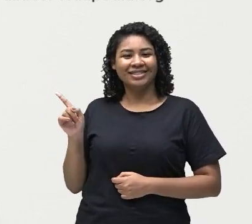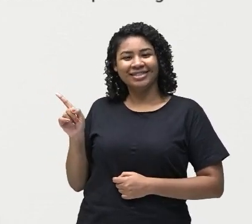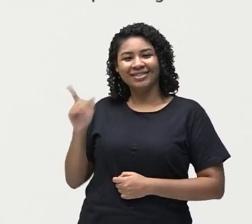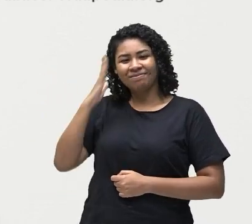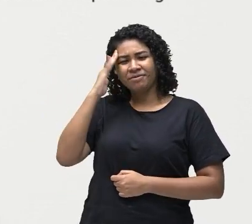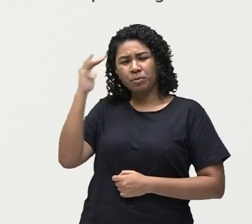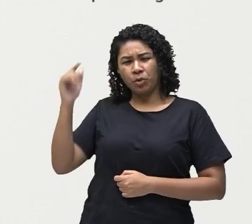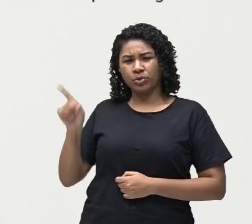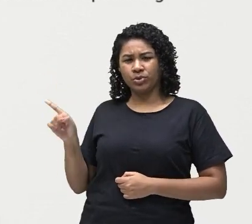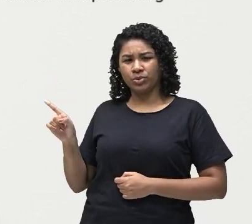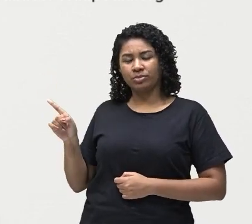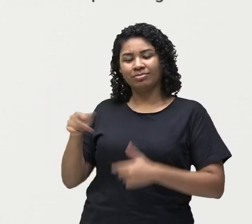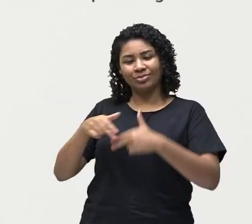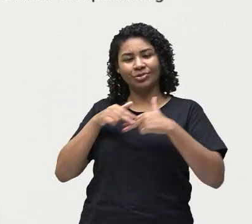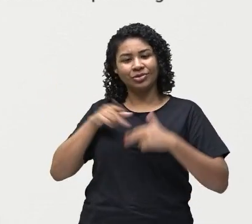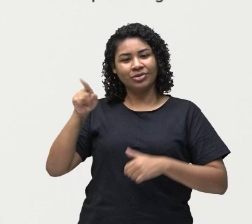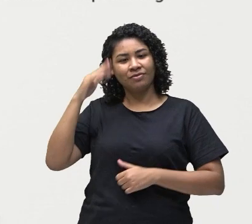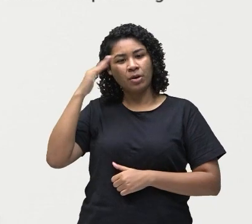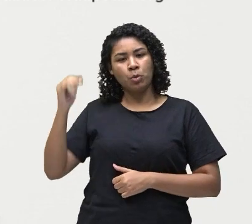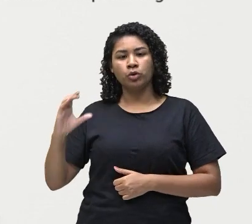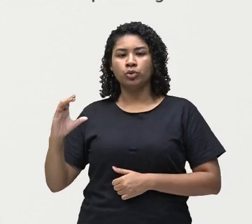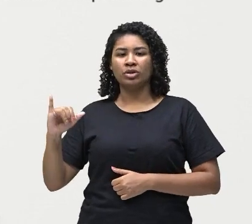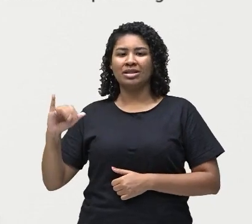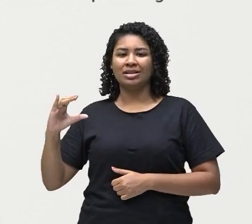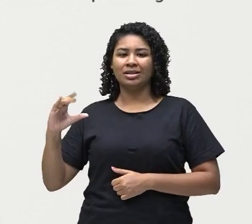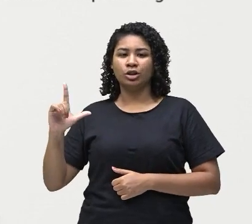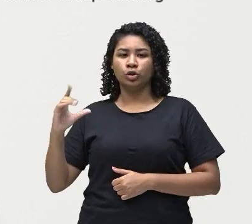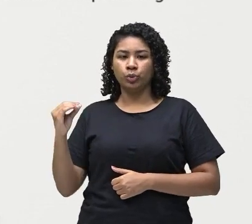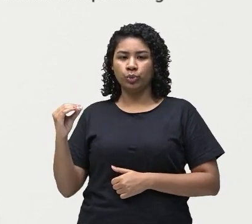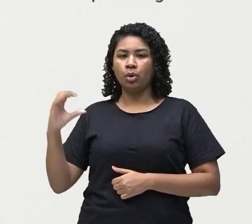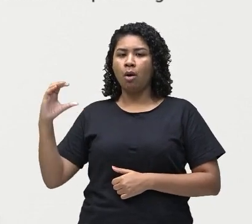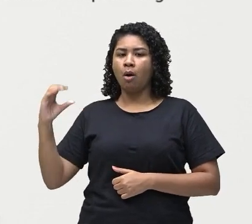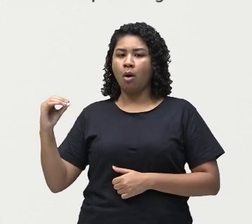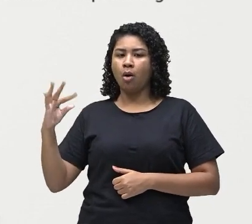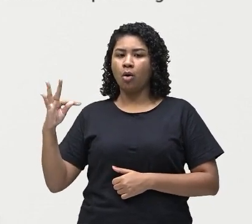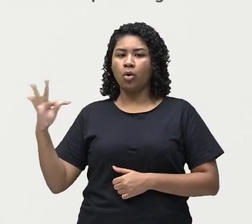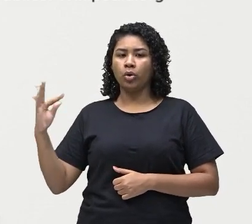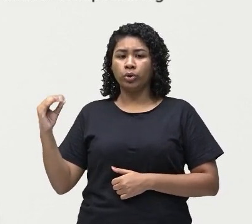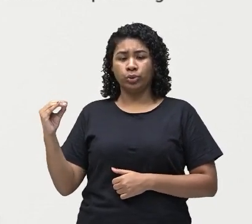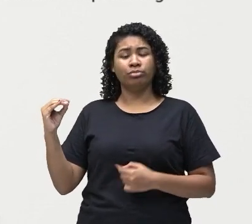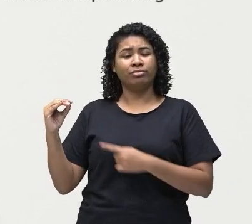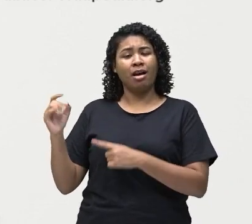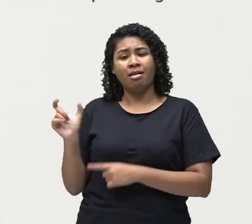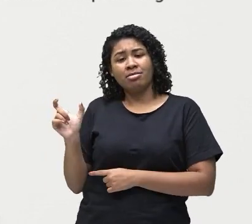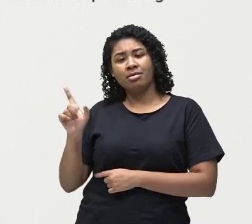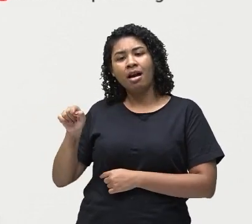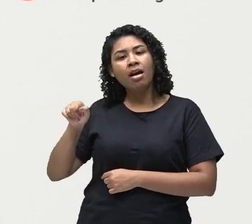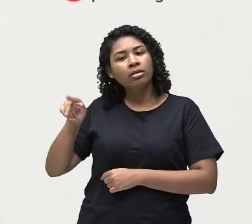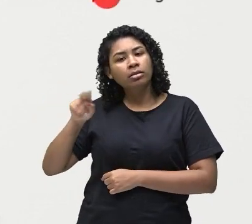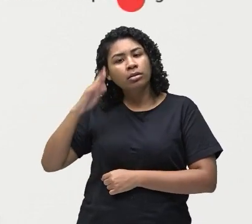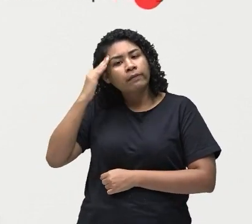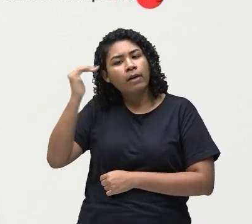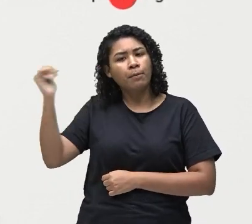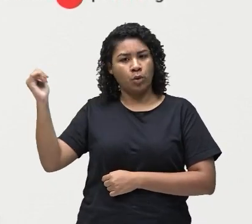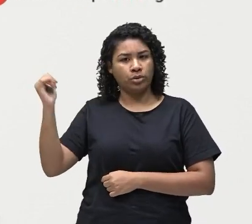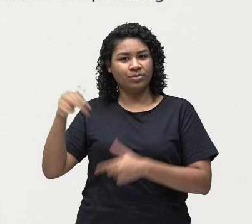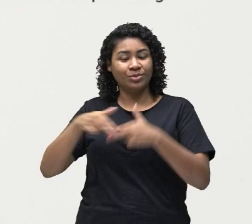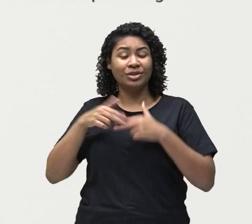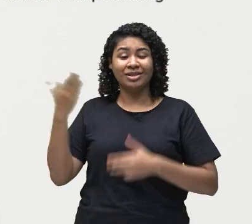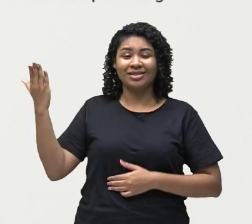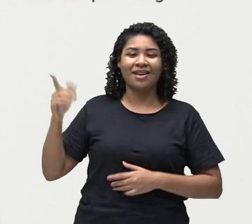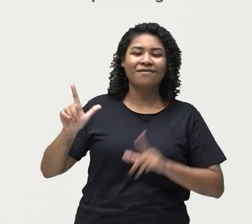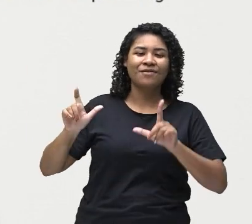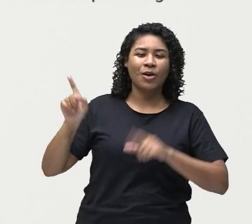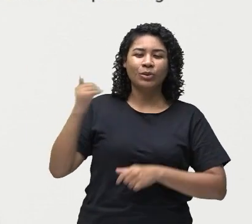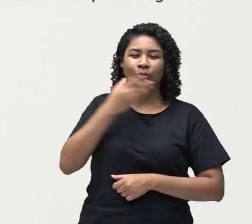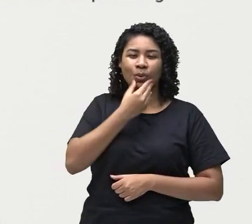conhecido como ciclo Auto devido aqui ó o seu sobrenome tá então esse aqui é o Nicolas né